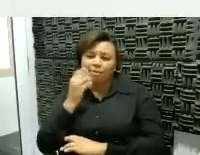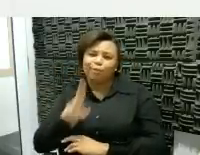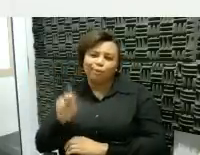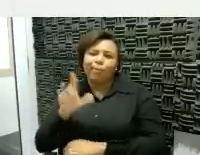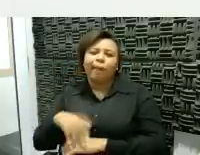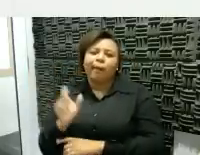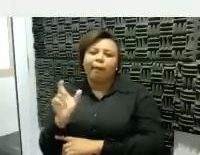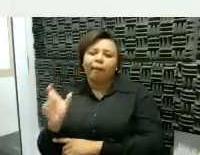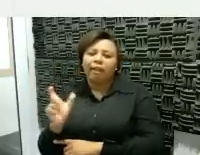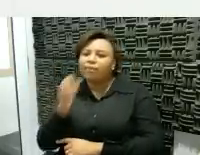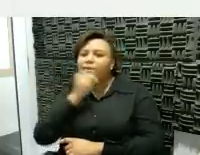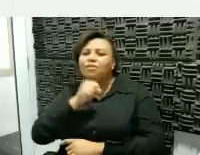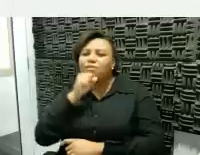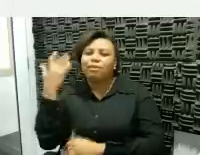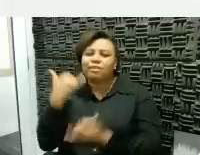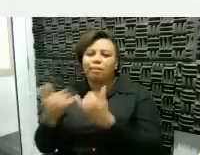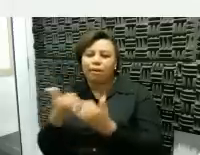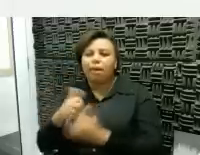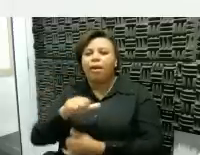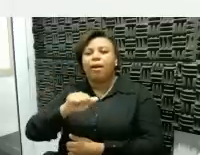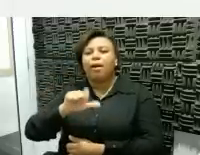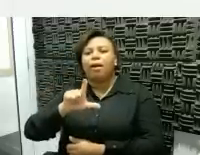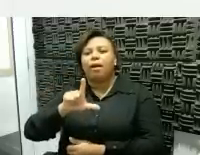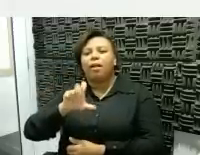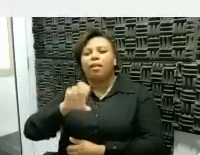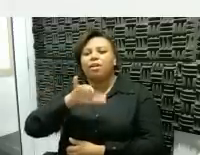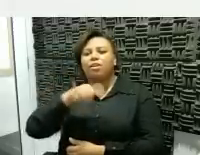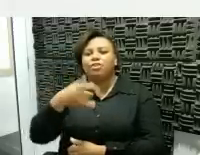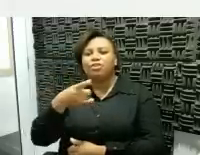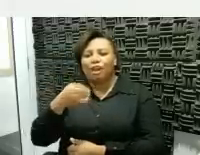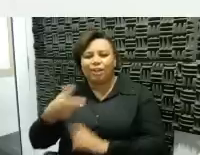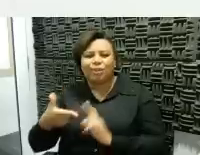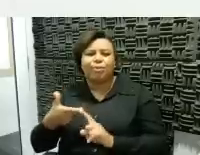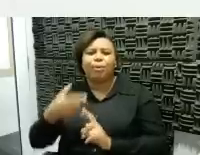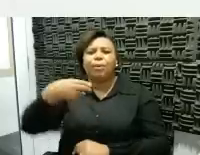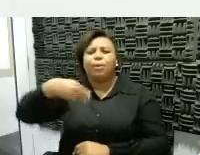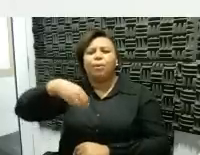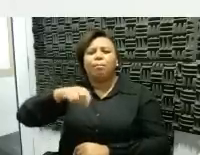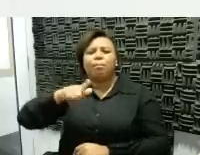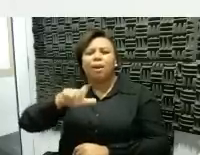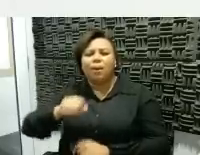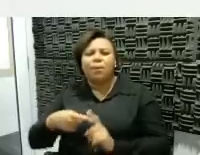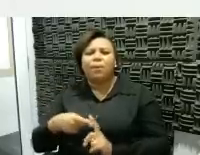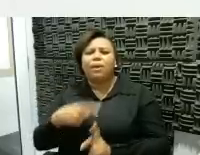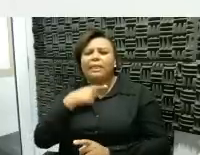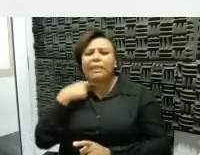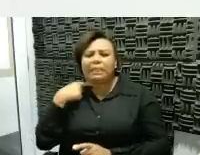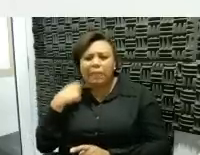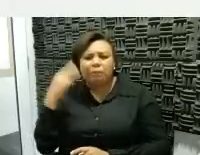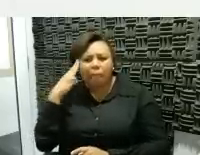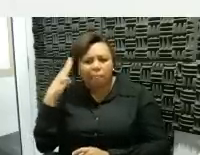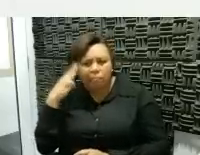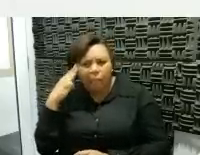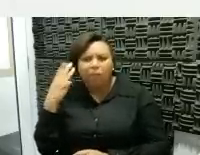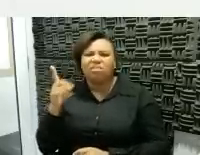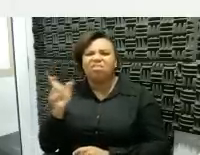alejar manco mongoloide enfim isso daí estigmatiza a pessoa machuca mesmo né e e